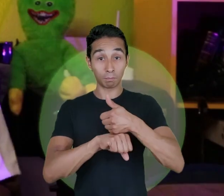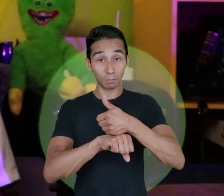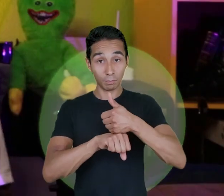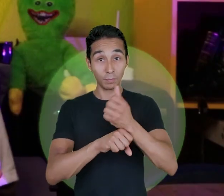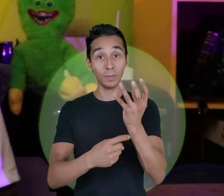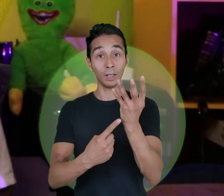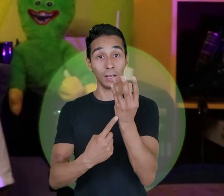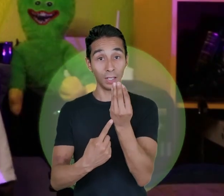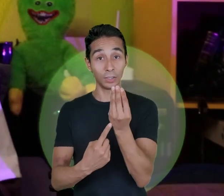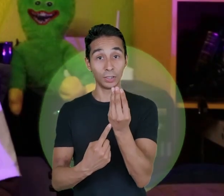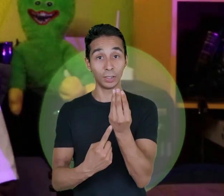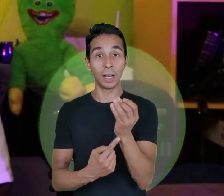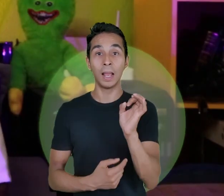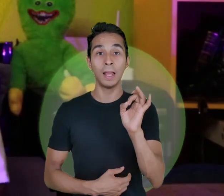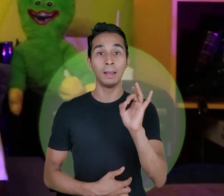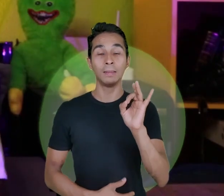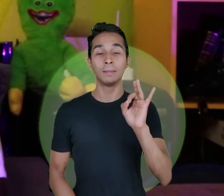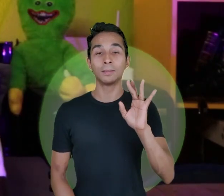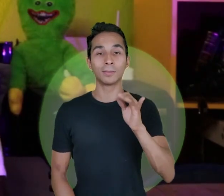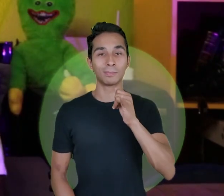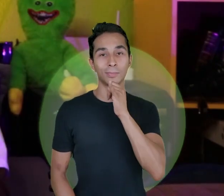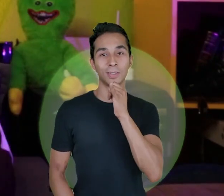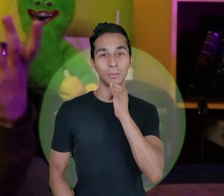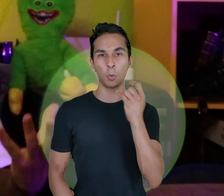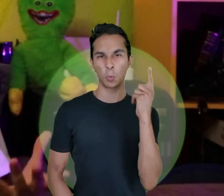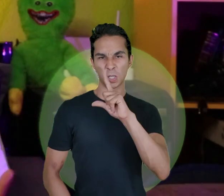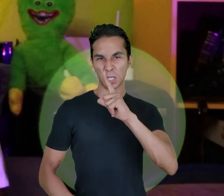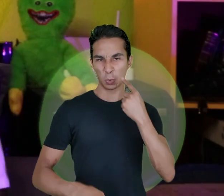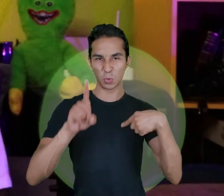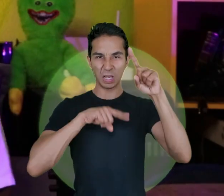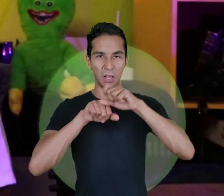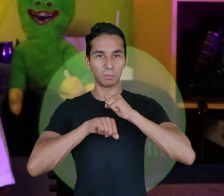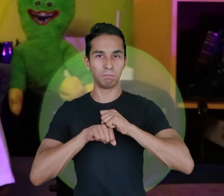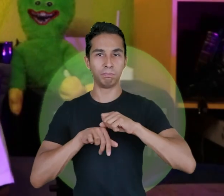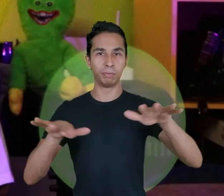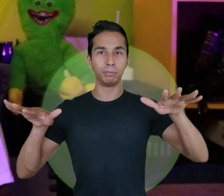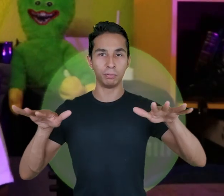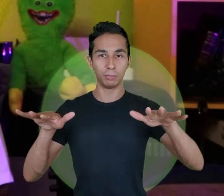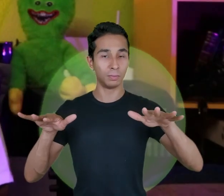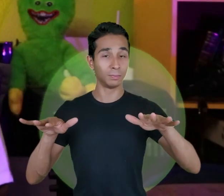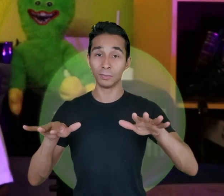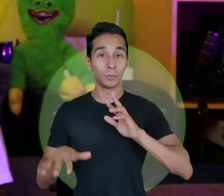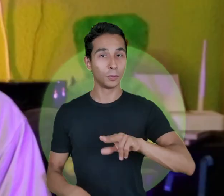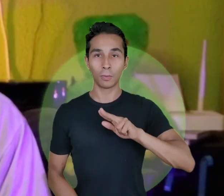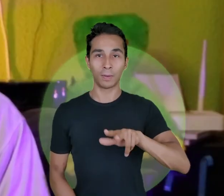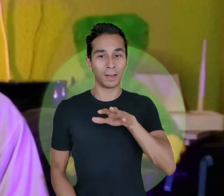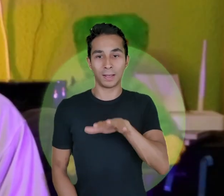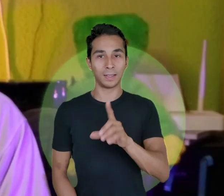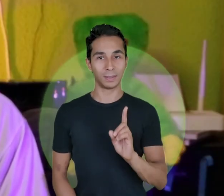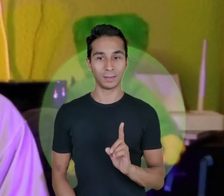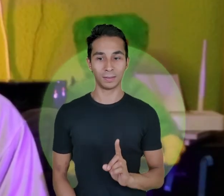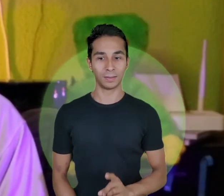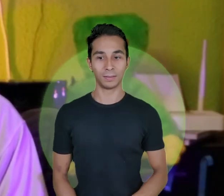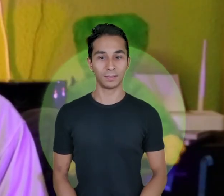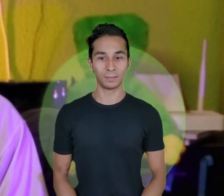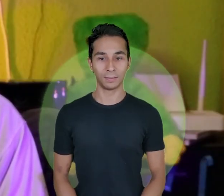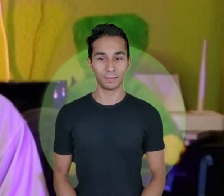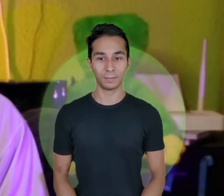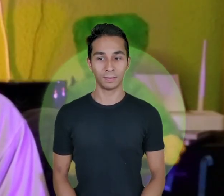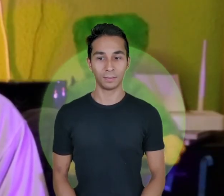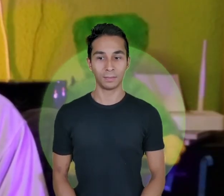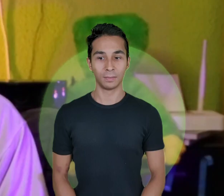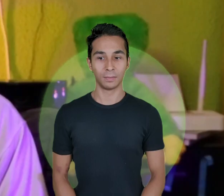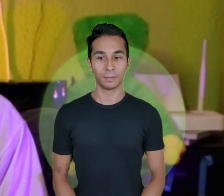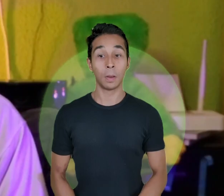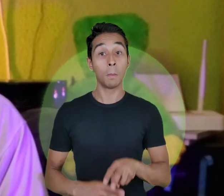ela é muito mais do que só um hit ou só você estourar, né? Porque vale lembrar que a gente está falando tipo